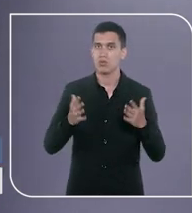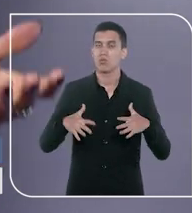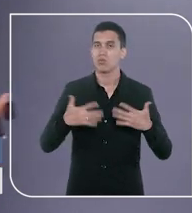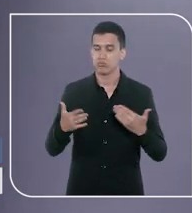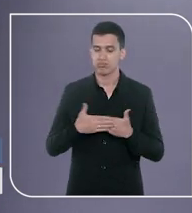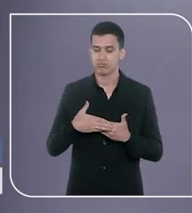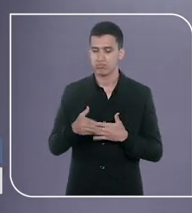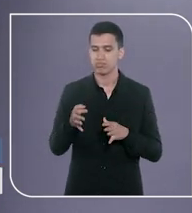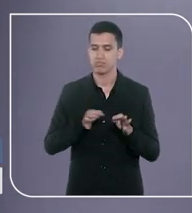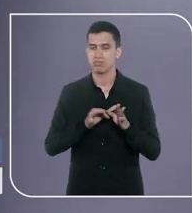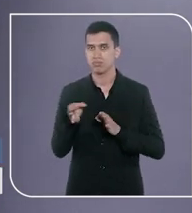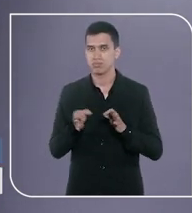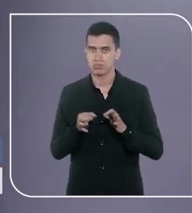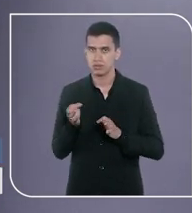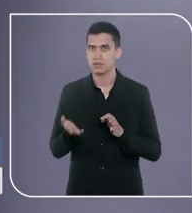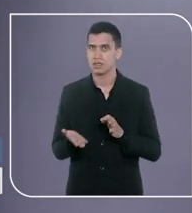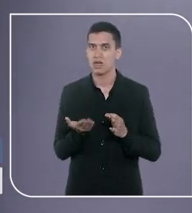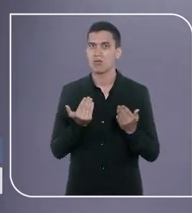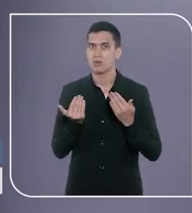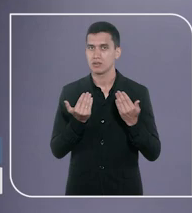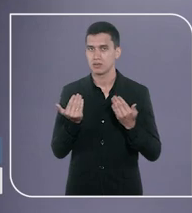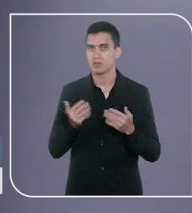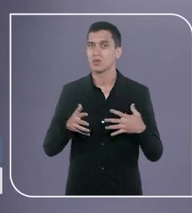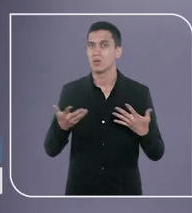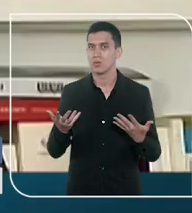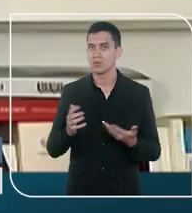será feita essa comparação?